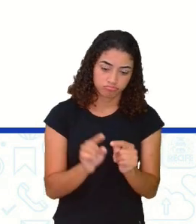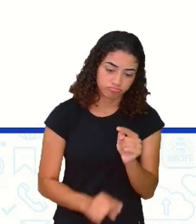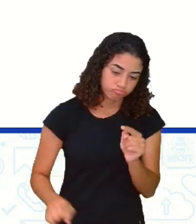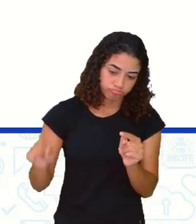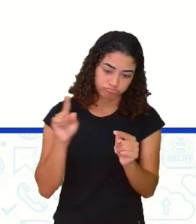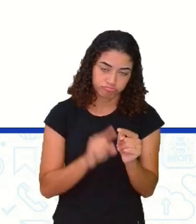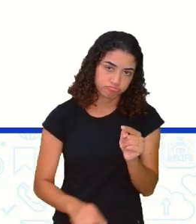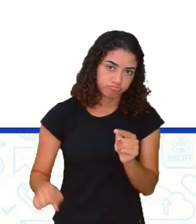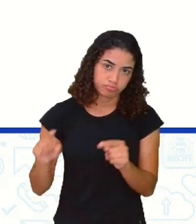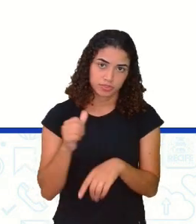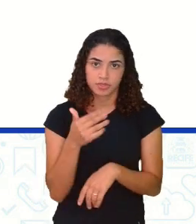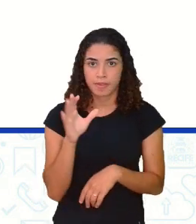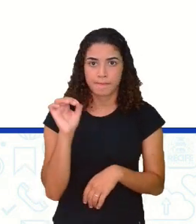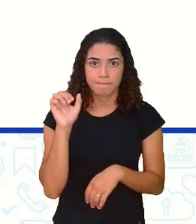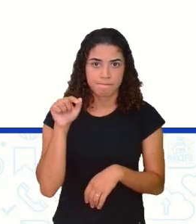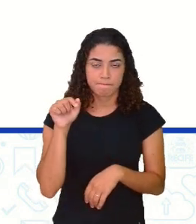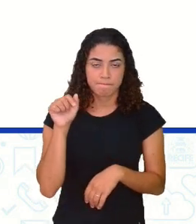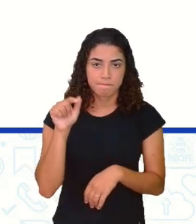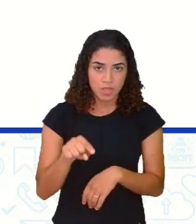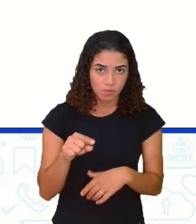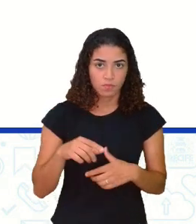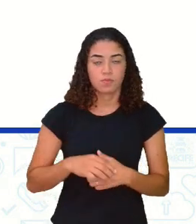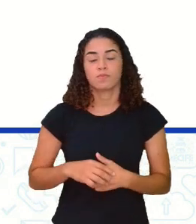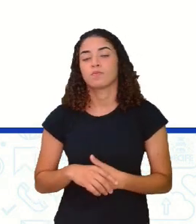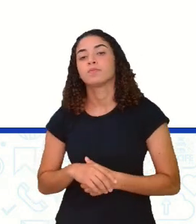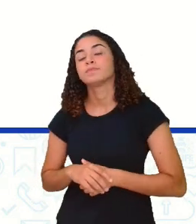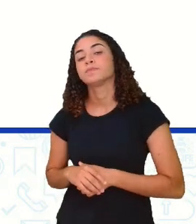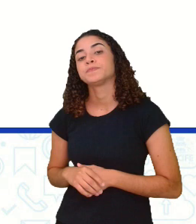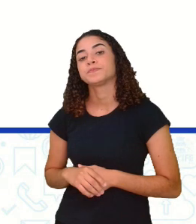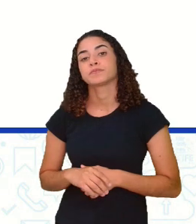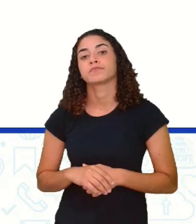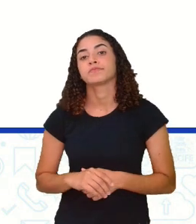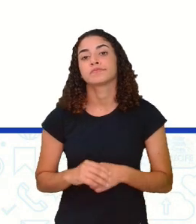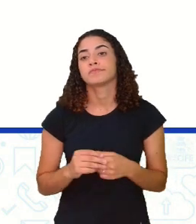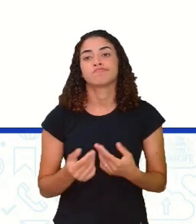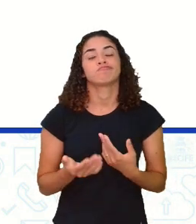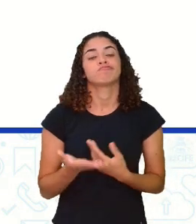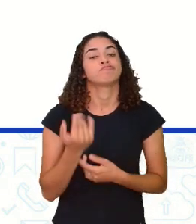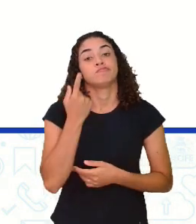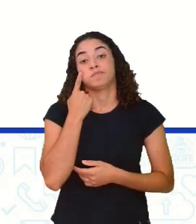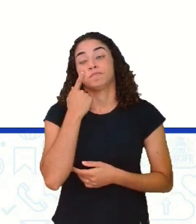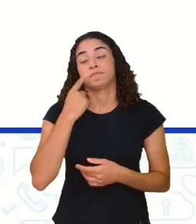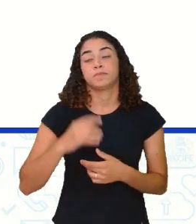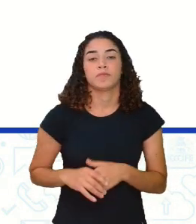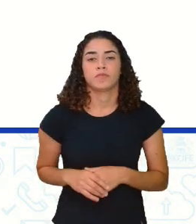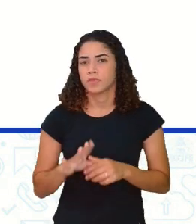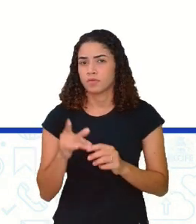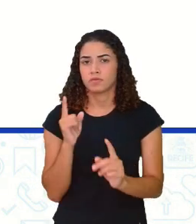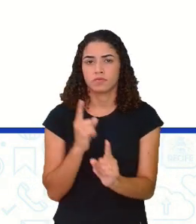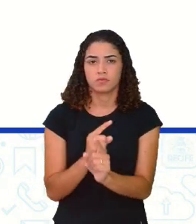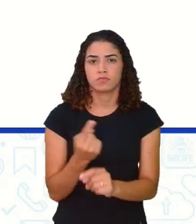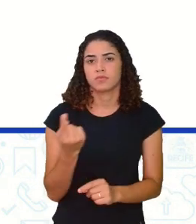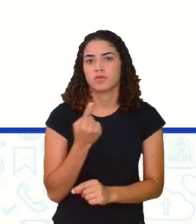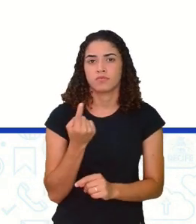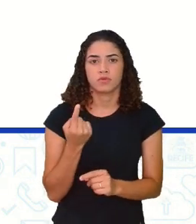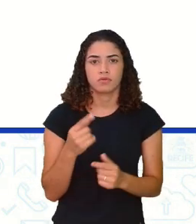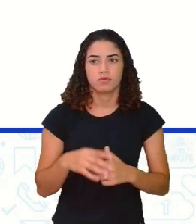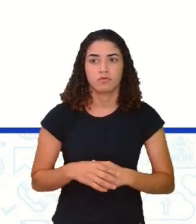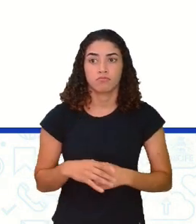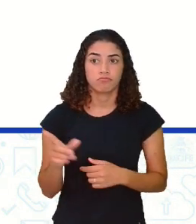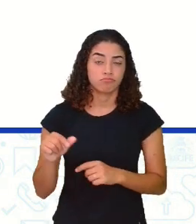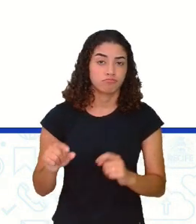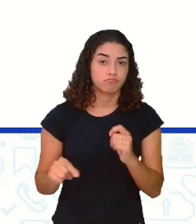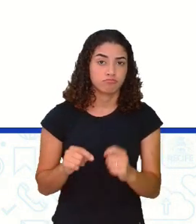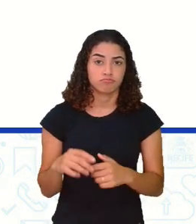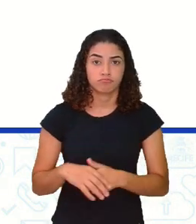de 10.000 voltas. Vamos ver. Já encontramos o primeiro passo, que